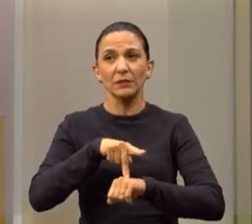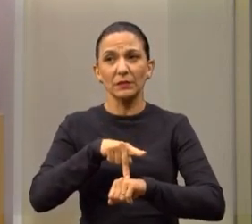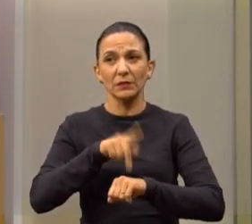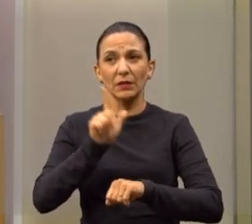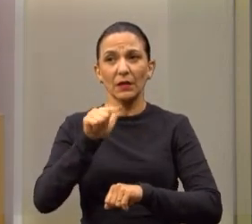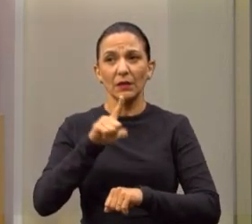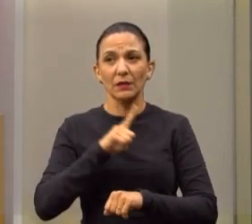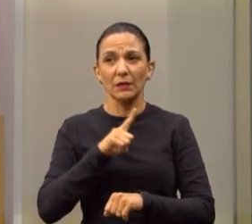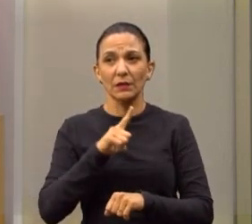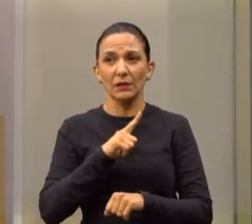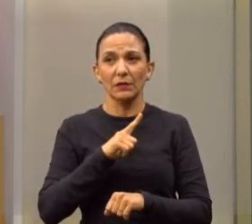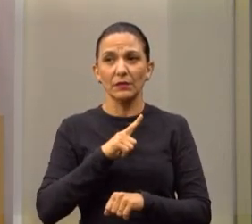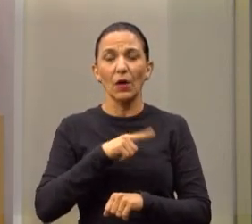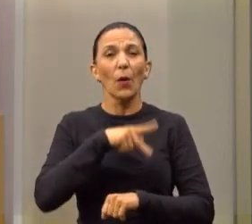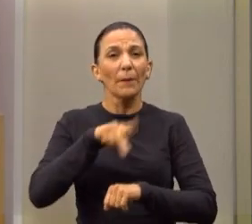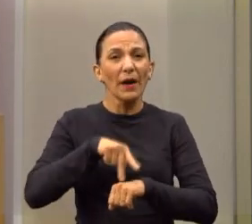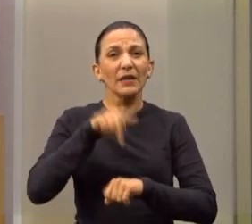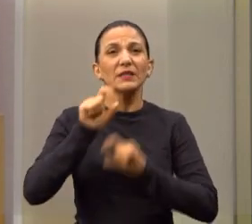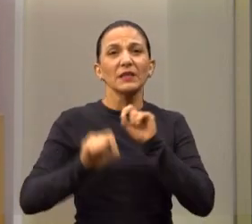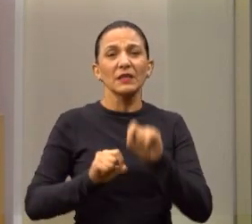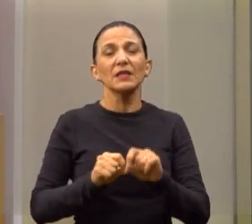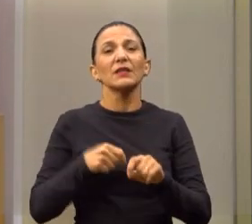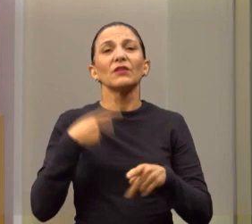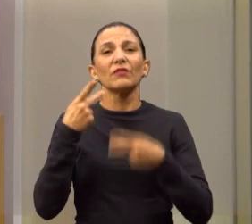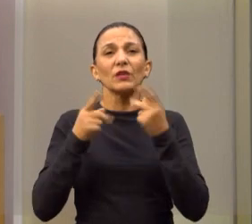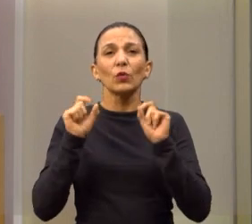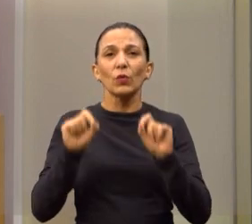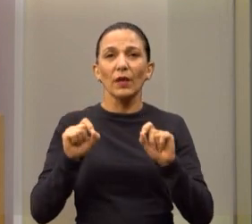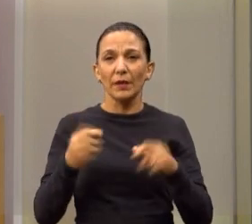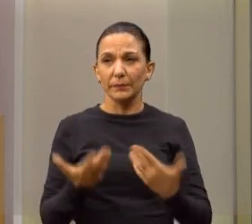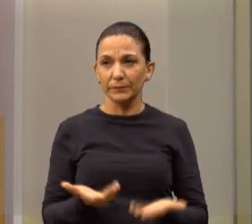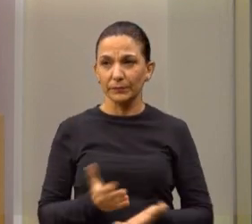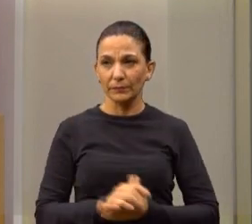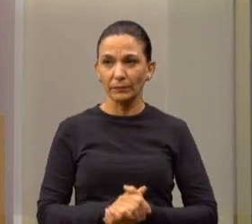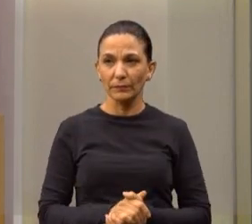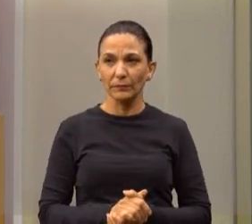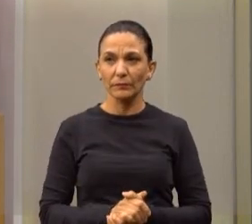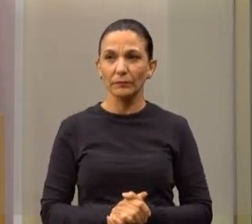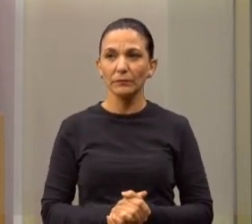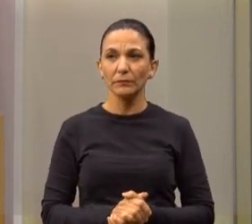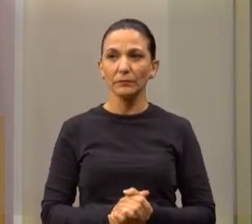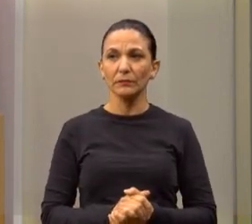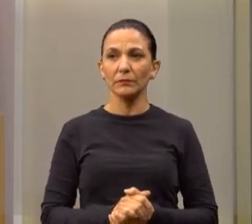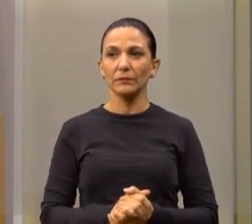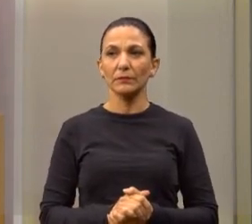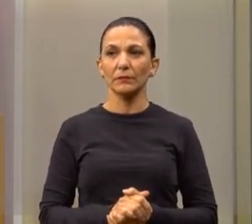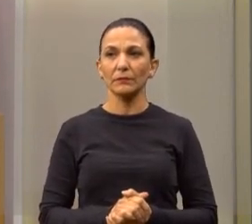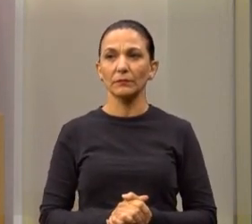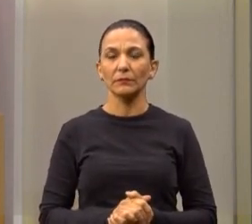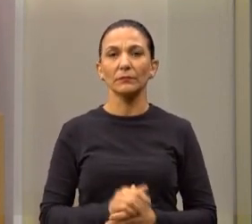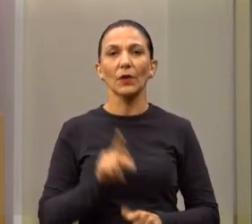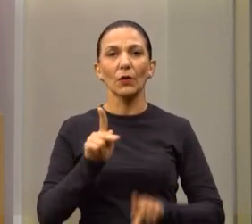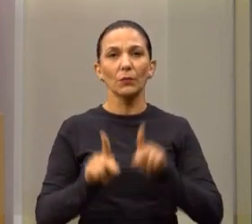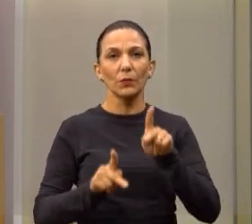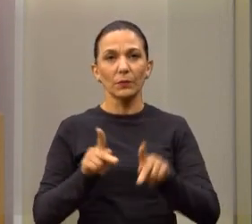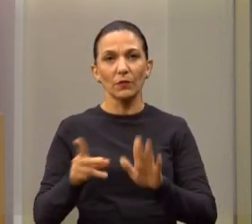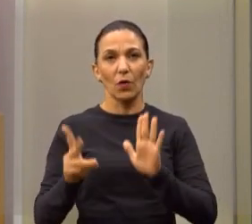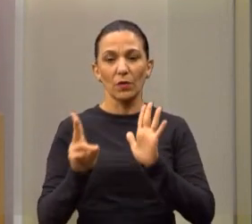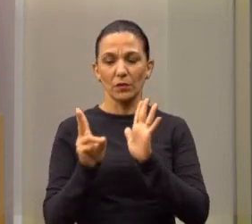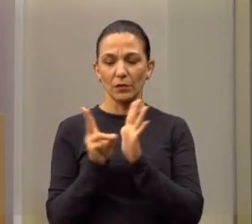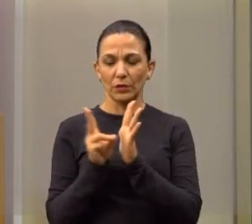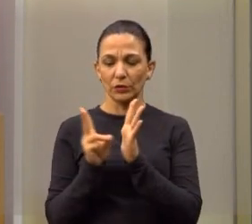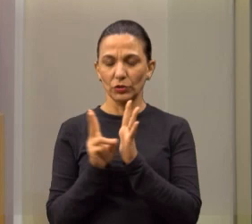serviço. É fundamental falarmos. Quando nós temos a questão dos povos indígenas, e aí